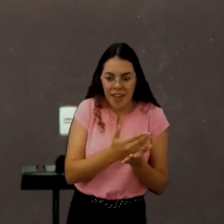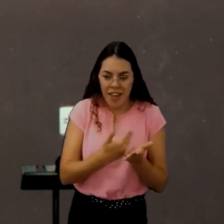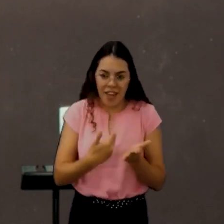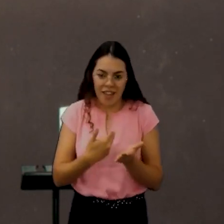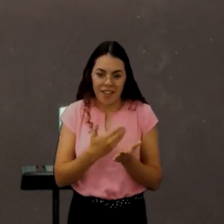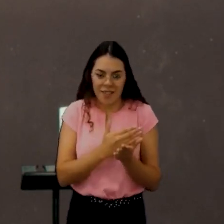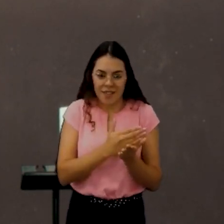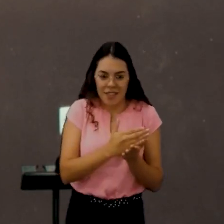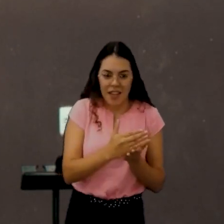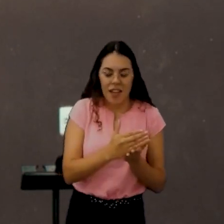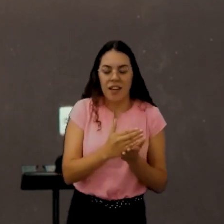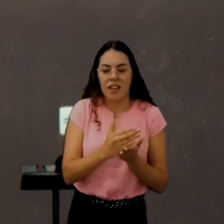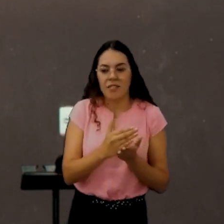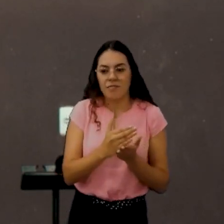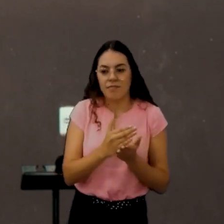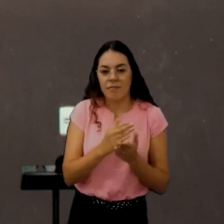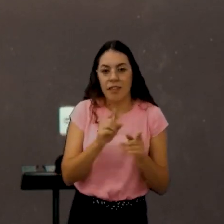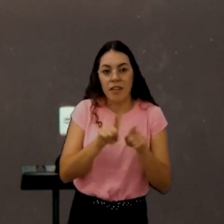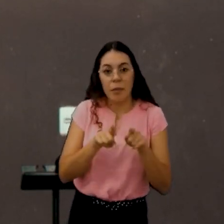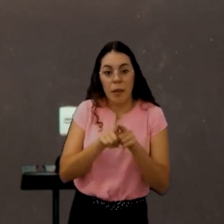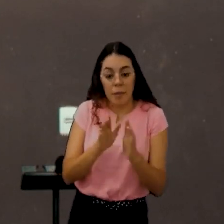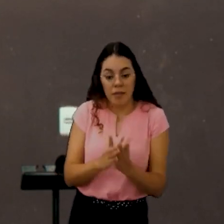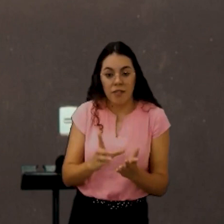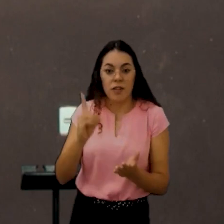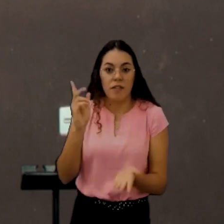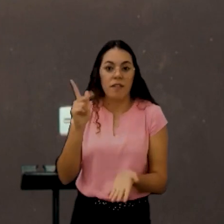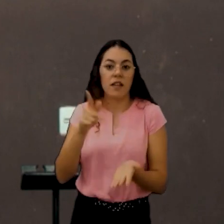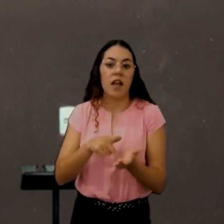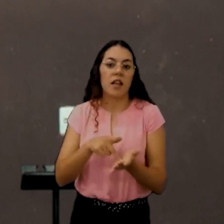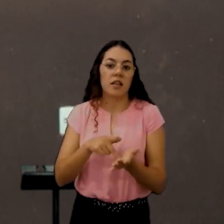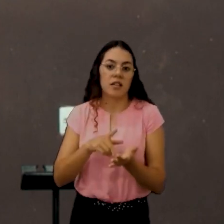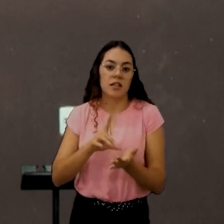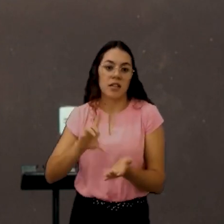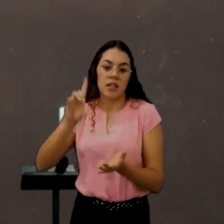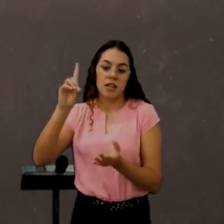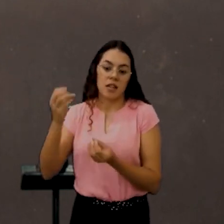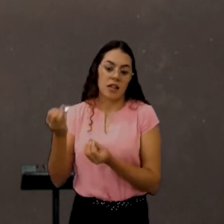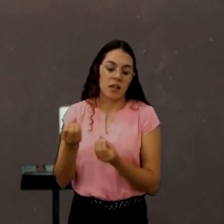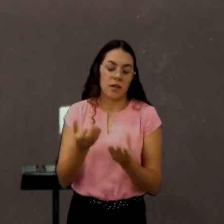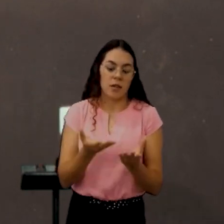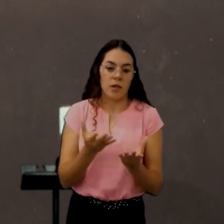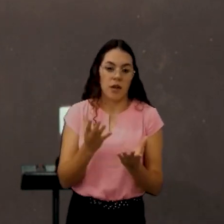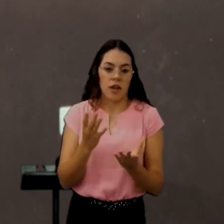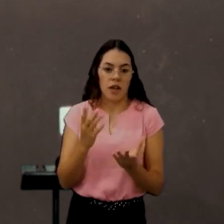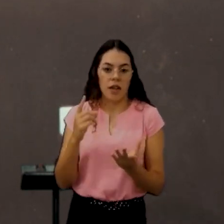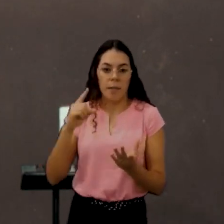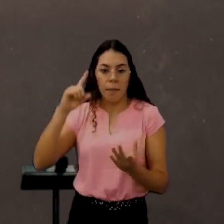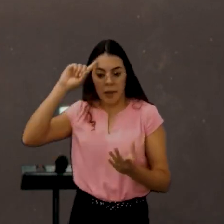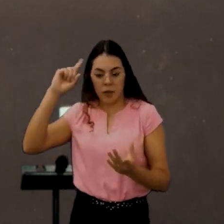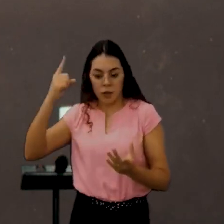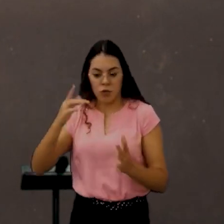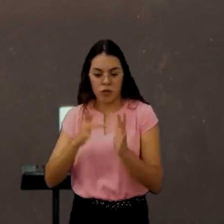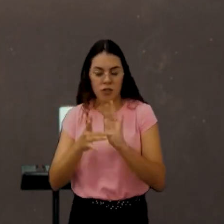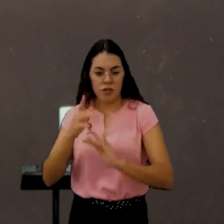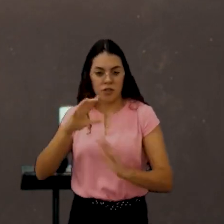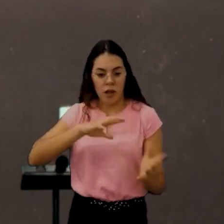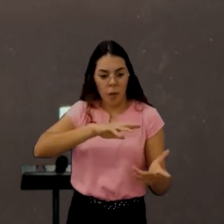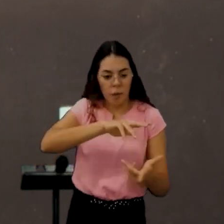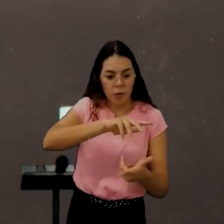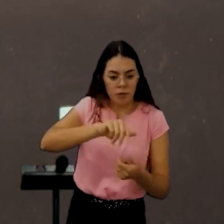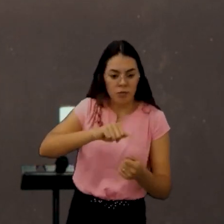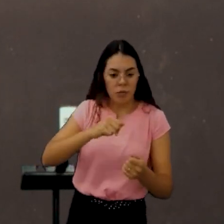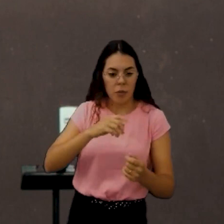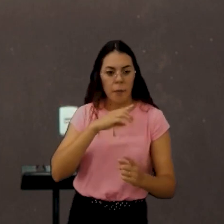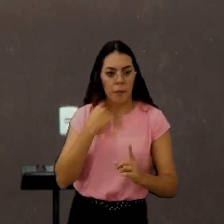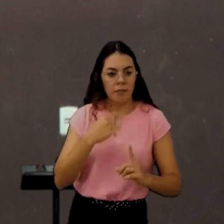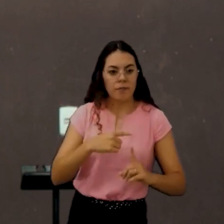a verdade. Assim como tu me enviaste ao mundo, também eu os enviei ao mundo. Meus irmãos, nós